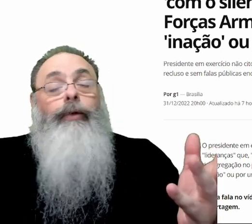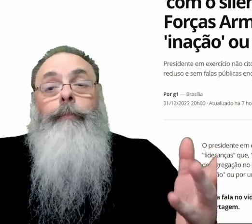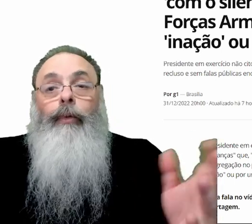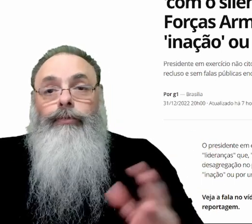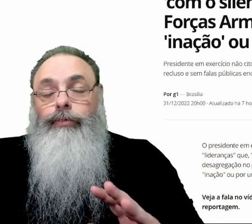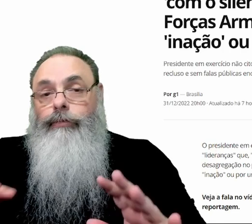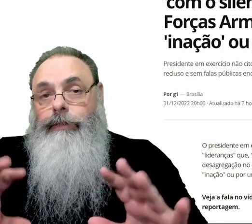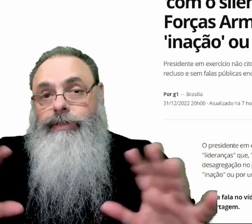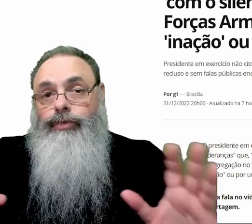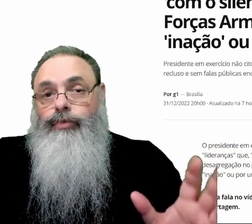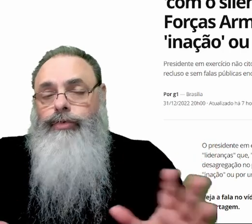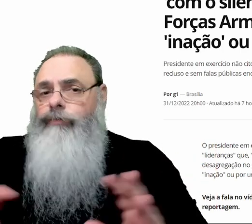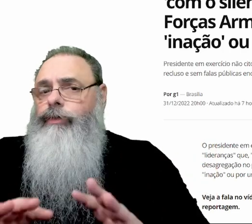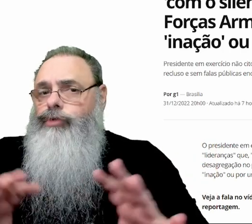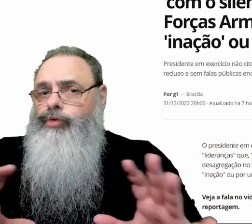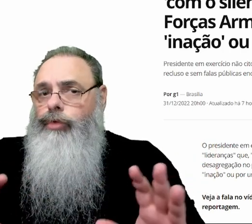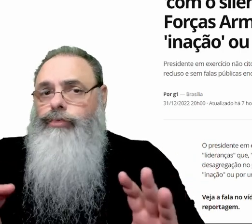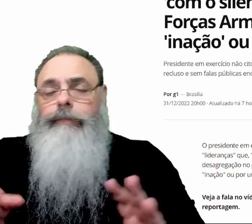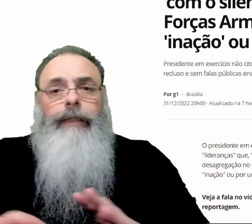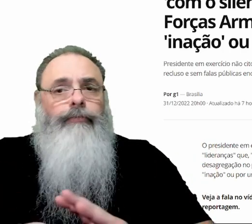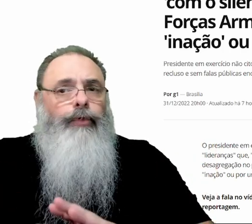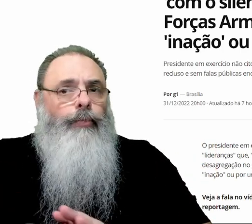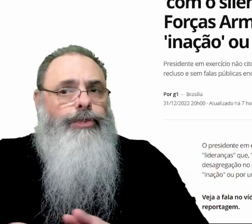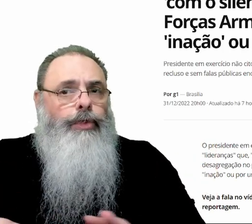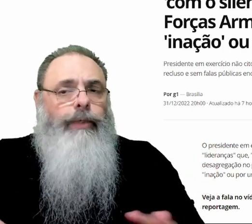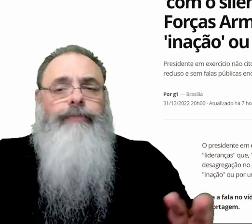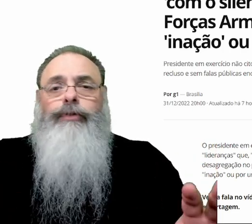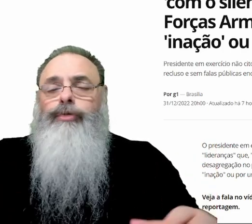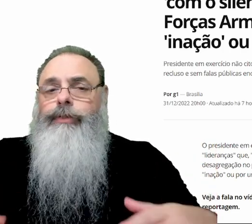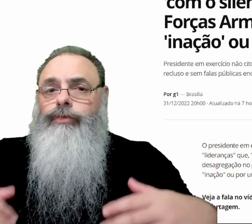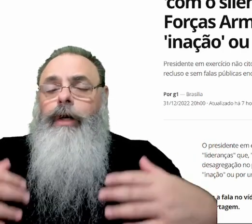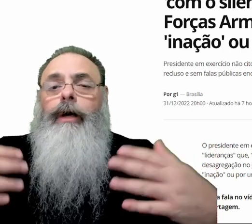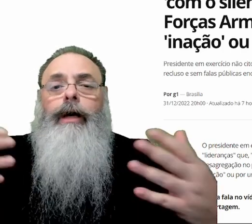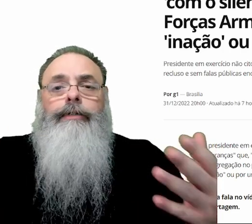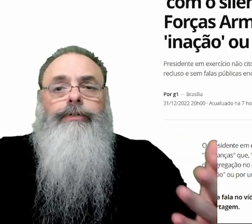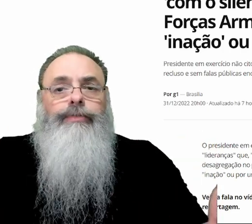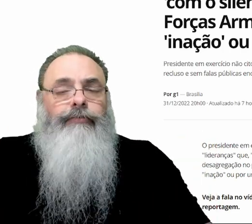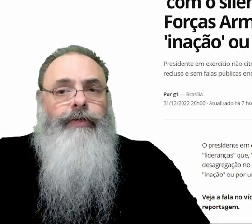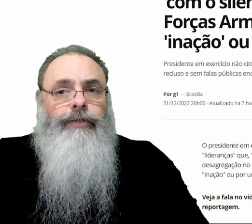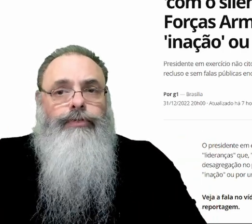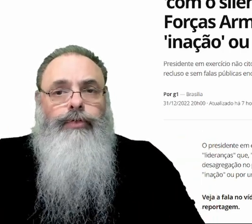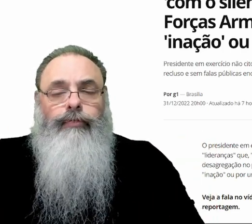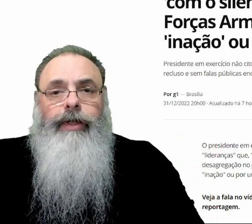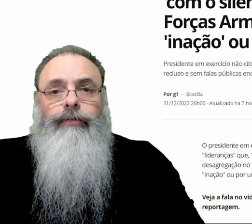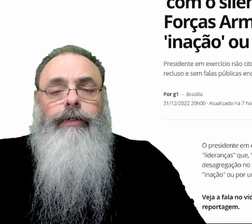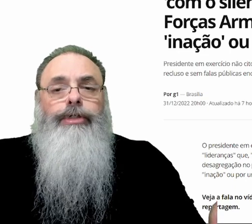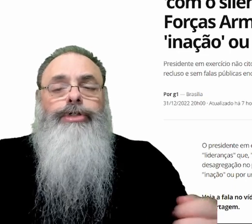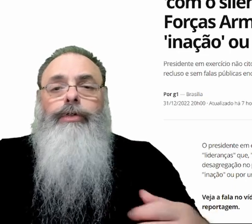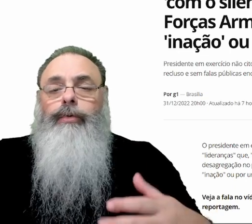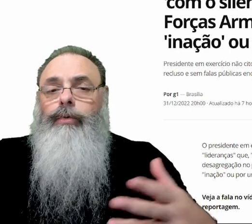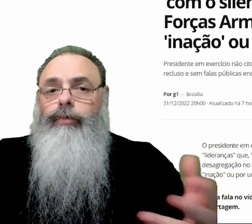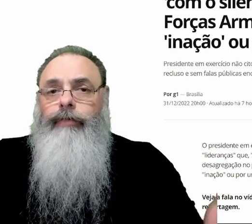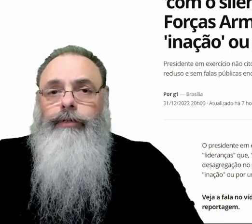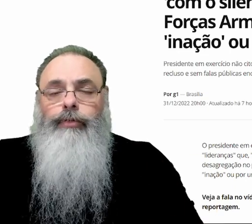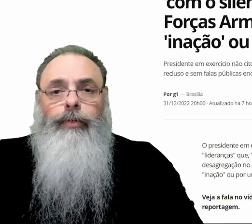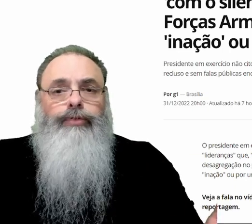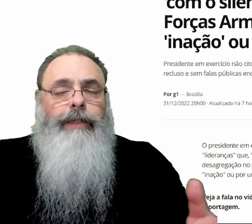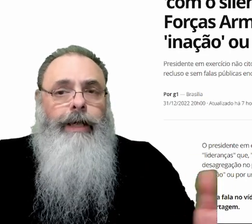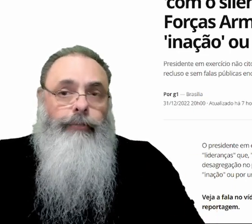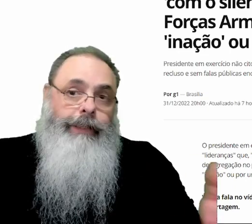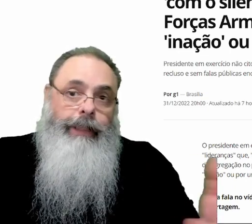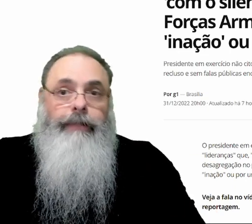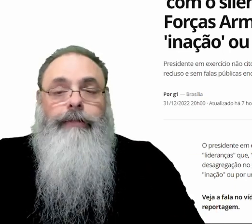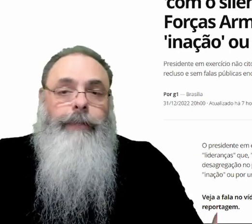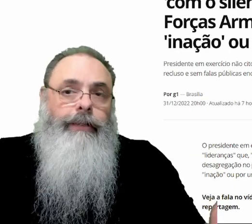E aí, o ponto desse discurso, ele fez um discurso em que ele falou um monte de coisa, falou sobre os avanços que houveram durante o governo do